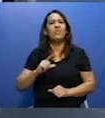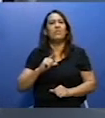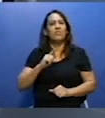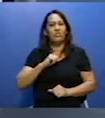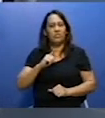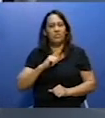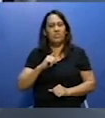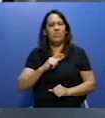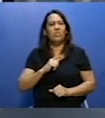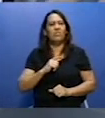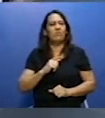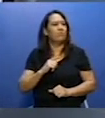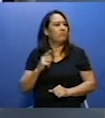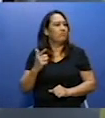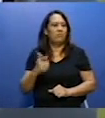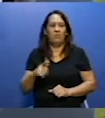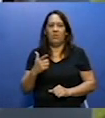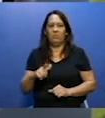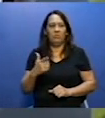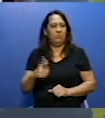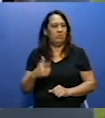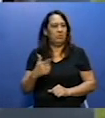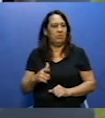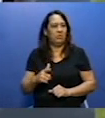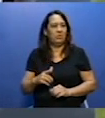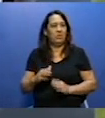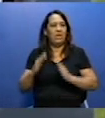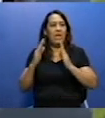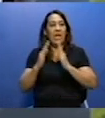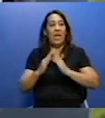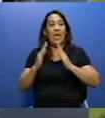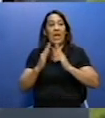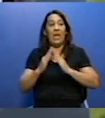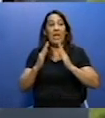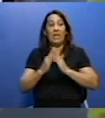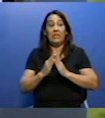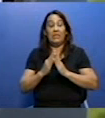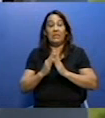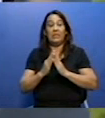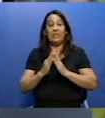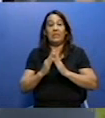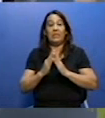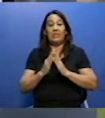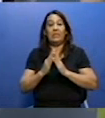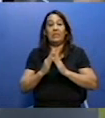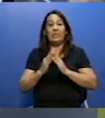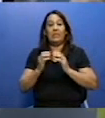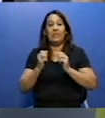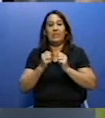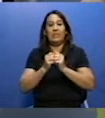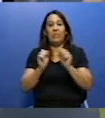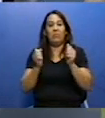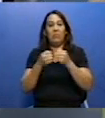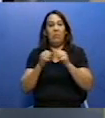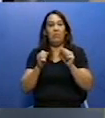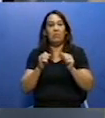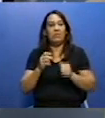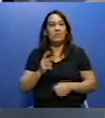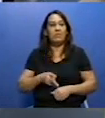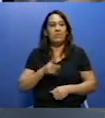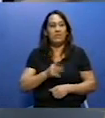algum bonde? Não, né? Casas e bondes elétricos sempre fizeram parte da paisagem?